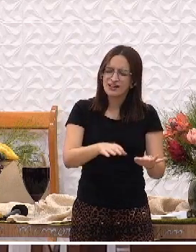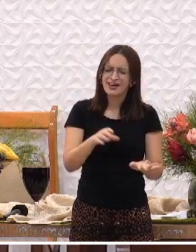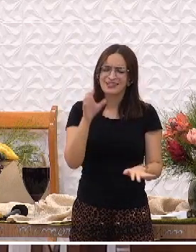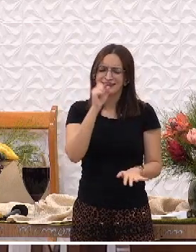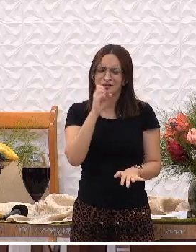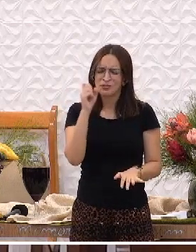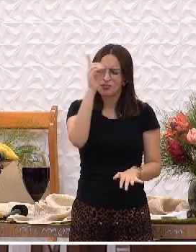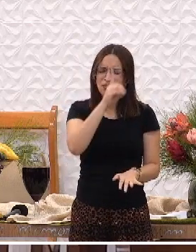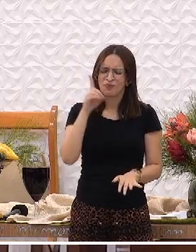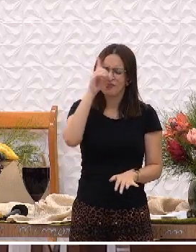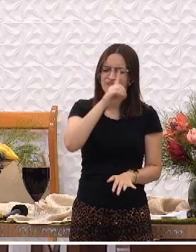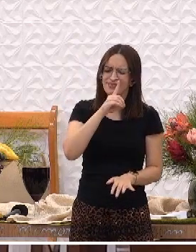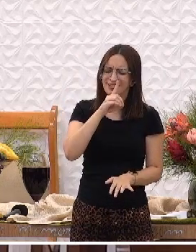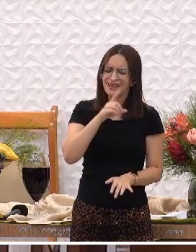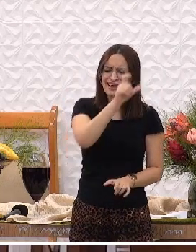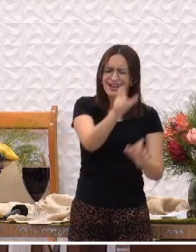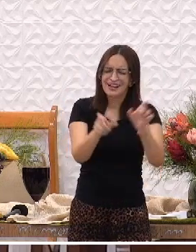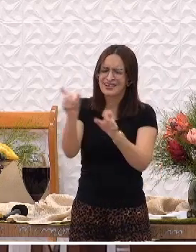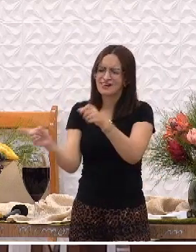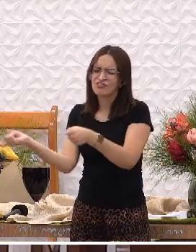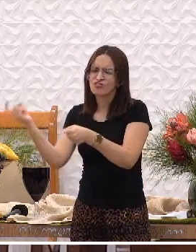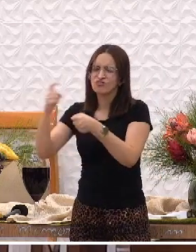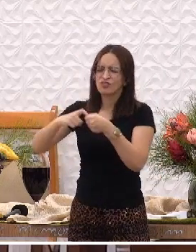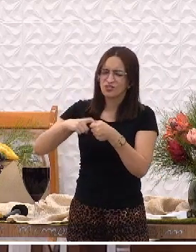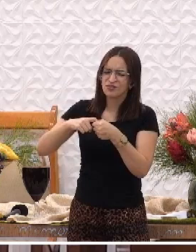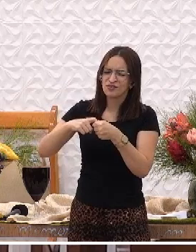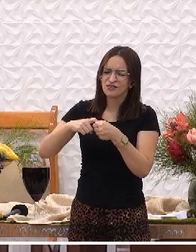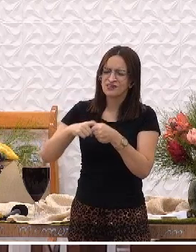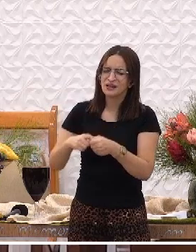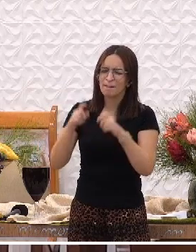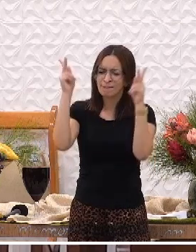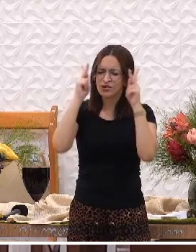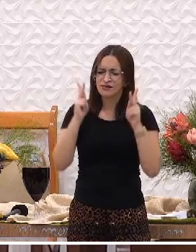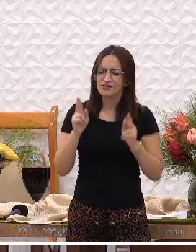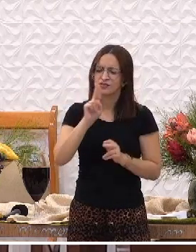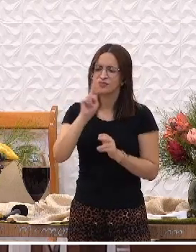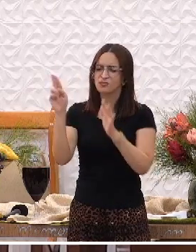casa e que em tudo demos a Ti a glória, Senhor. Em nome de Jesus. Amém.